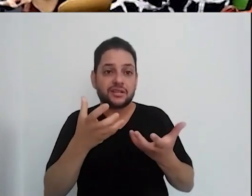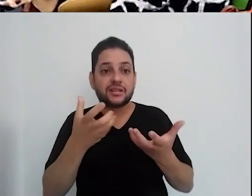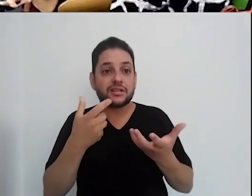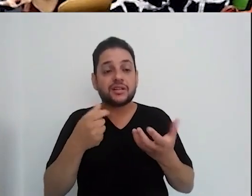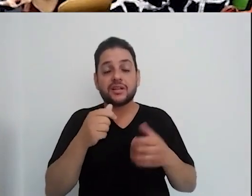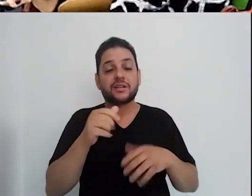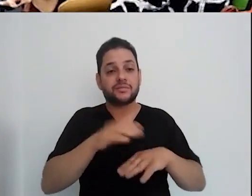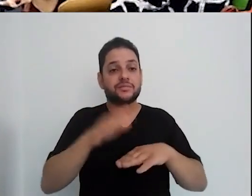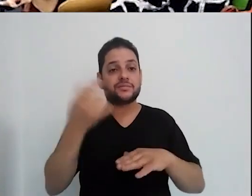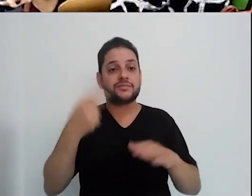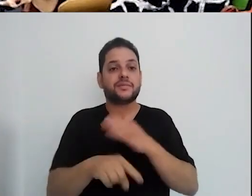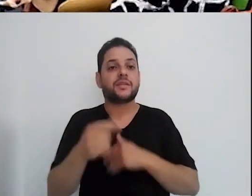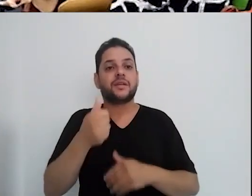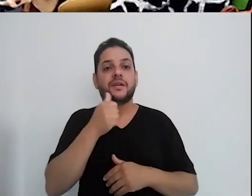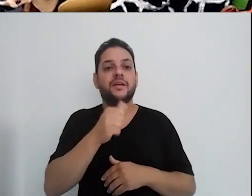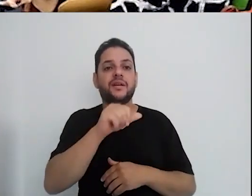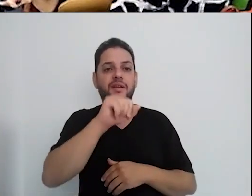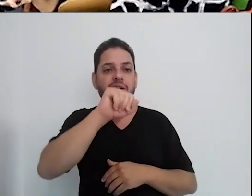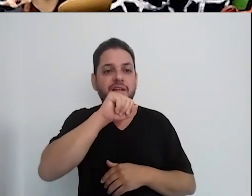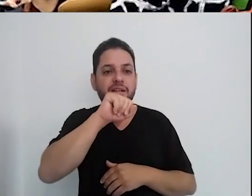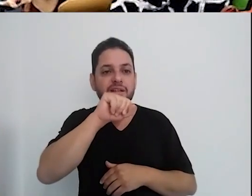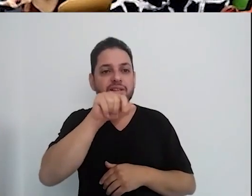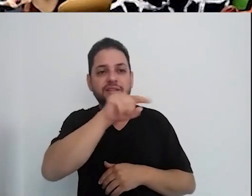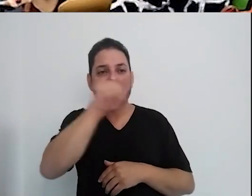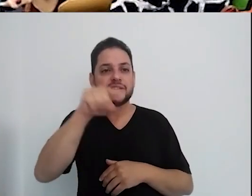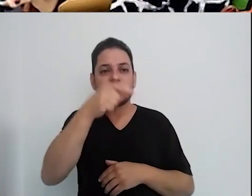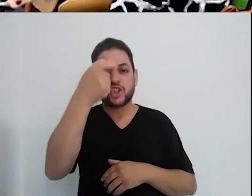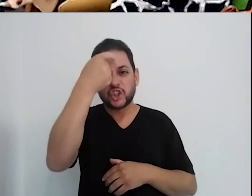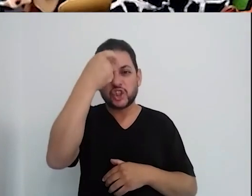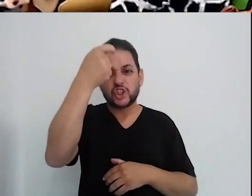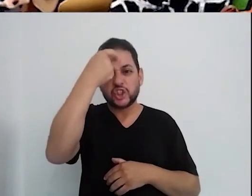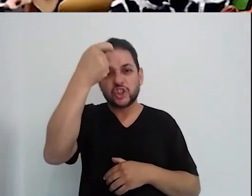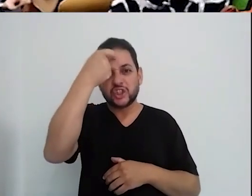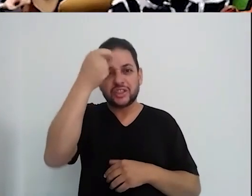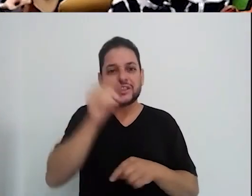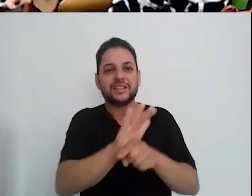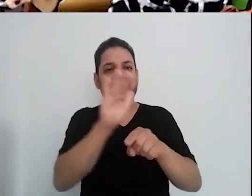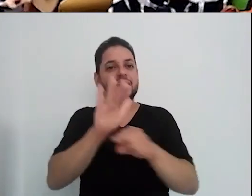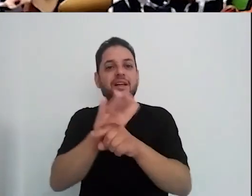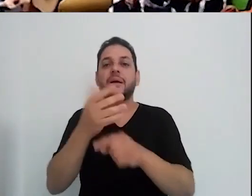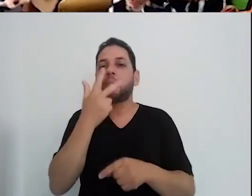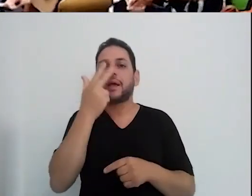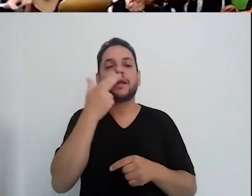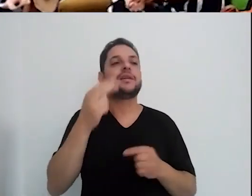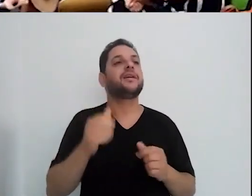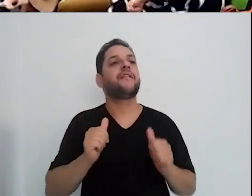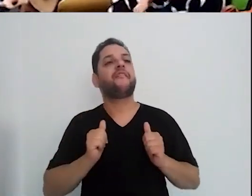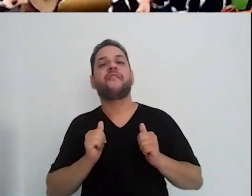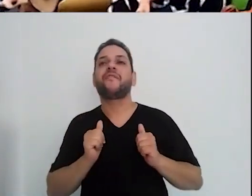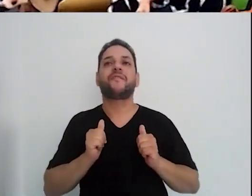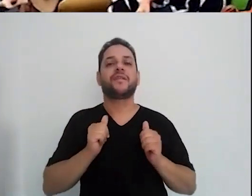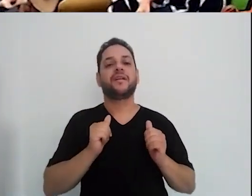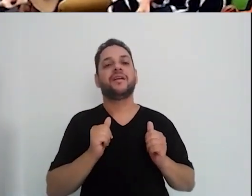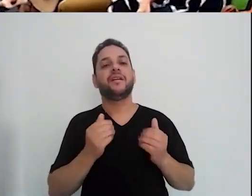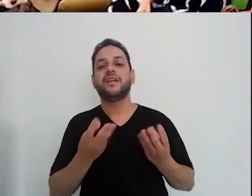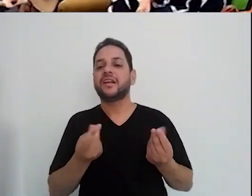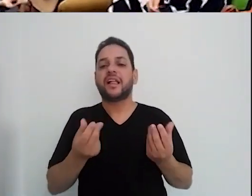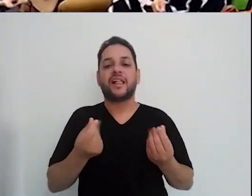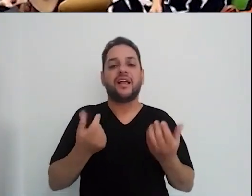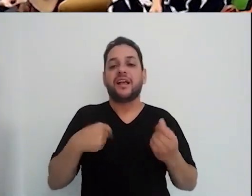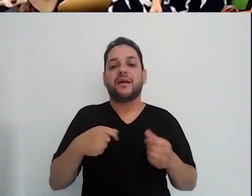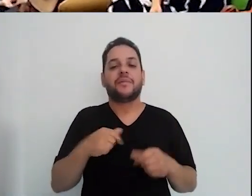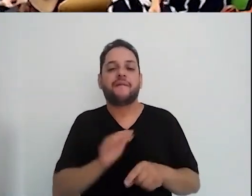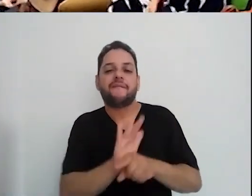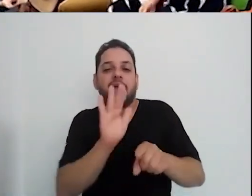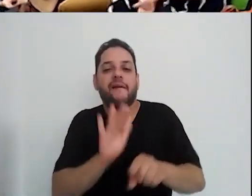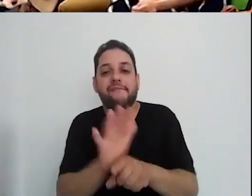maneira que eu achei legal, que ela diz: não, vocês conscientizam como quem não quer nada. É isso, entendeu? Eu falei, gente, essa é a melhor definição do Rádio